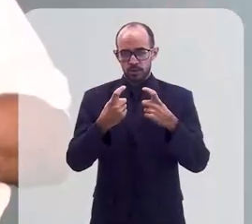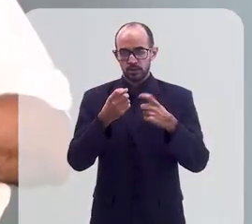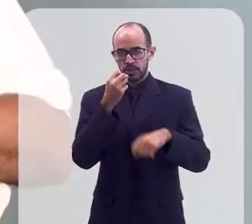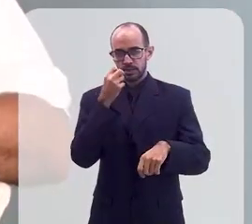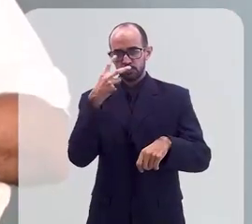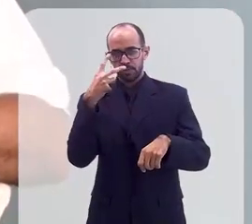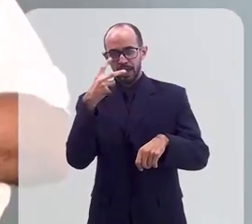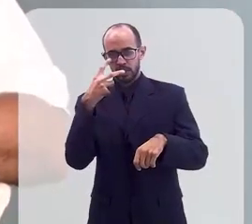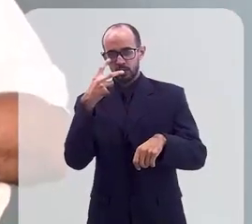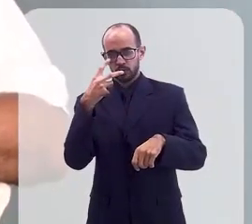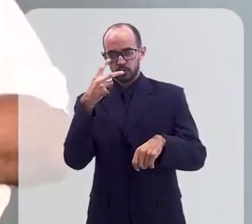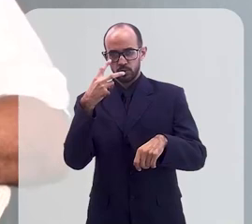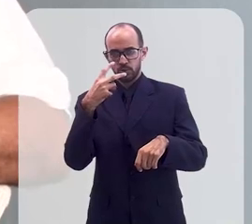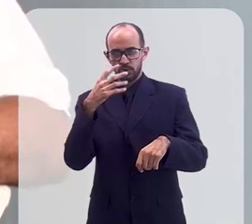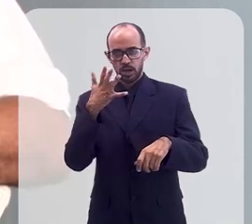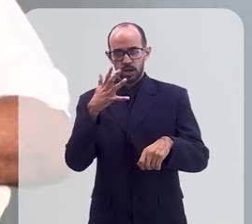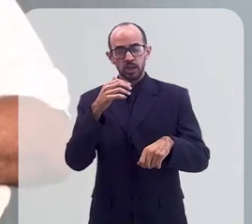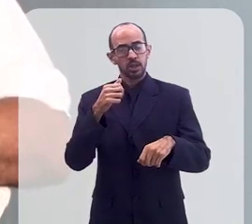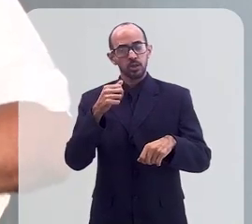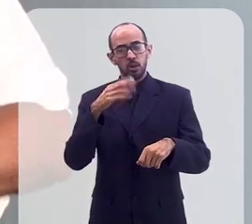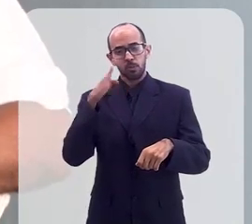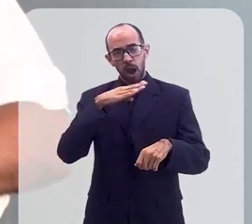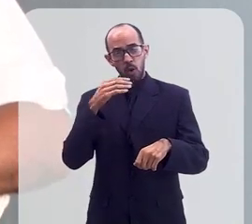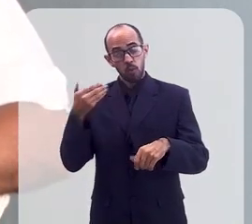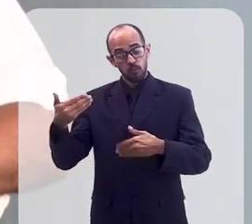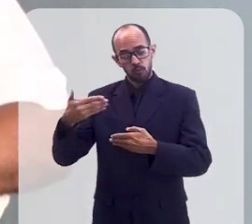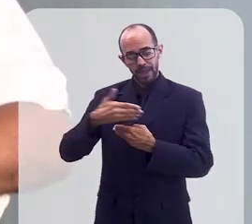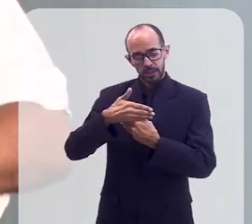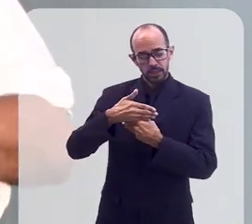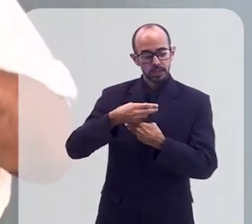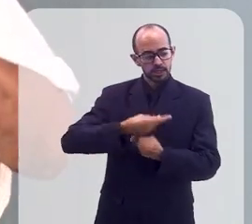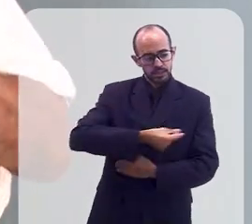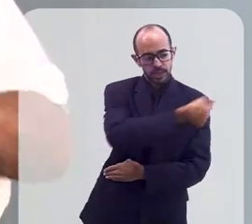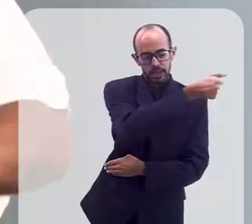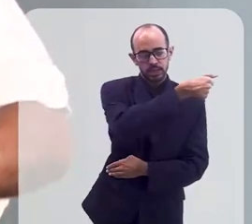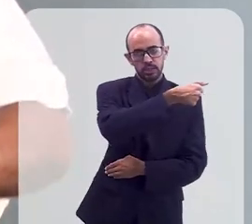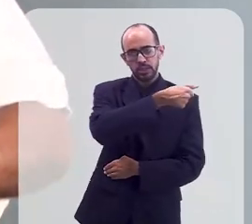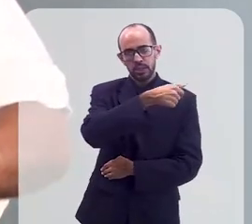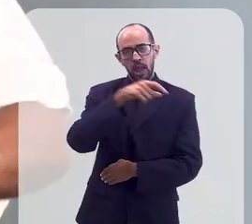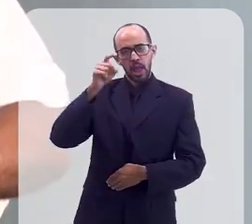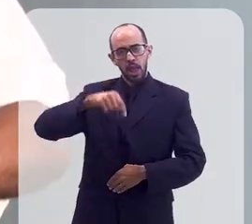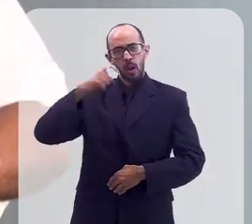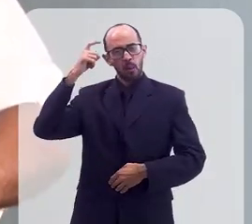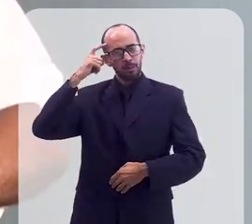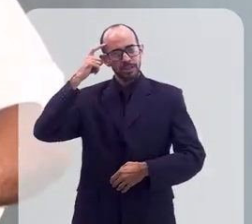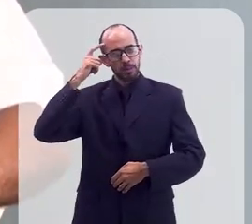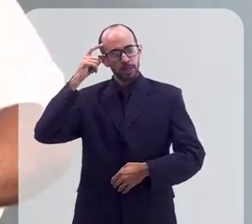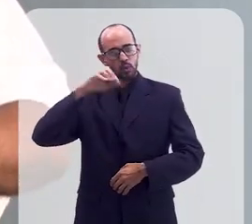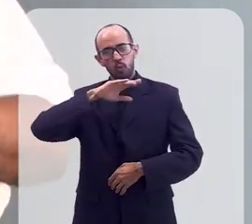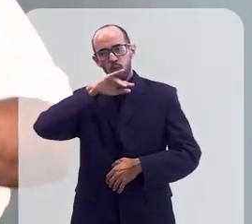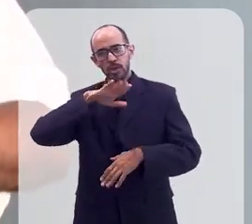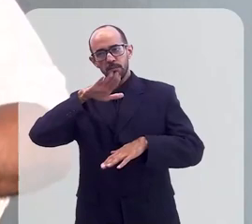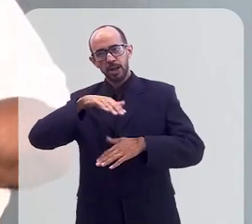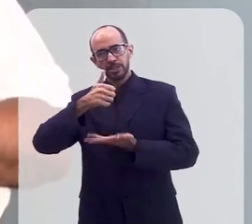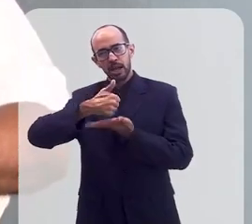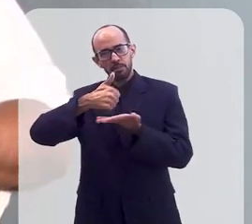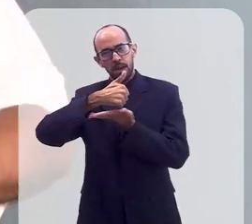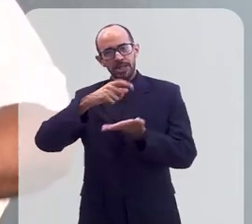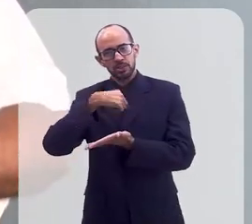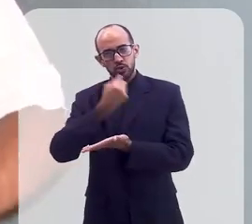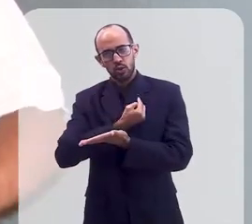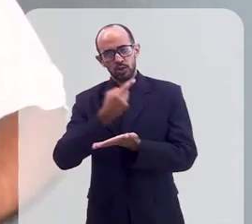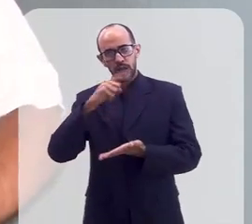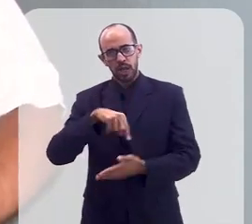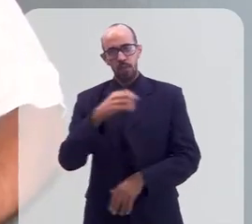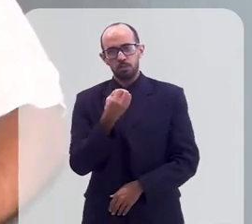Esperteza sobre os outros. Que ele passe e vá embora. Certo. Feito um pensamento ruim. né? Mas a nossa essência